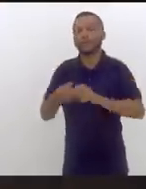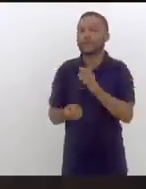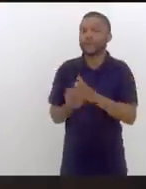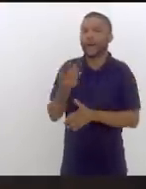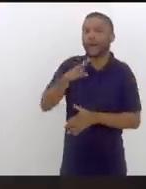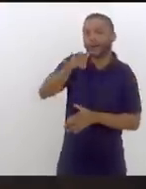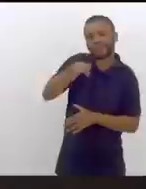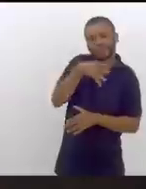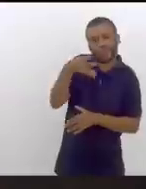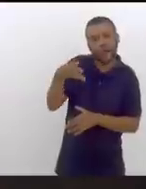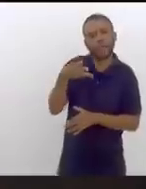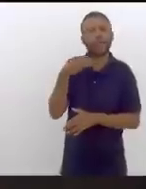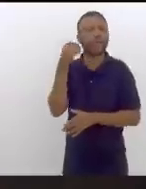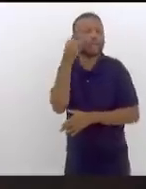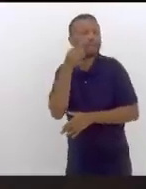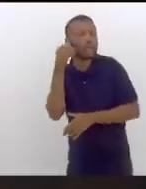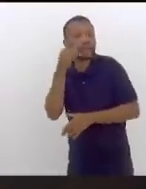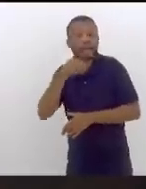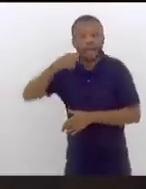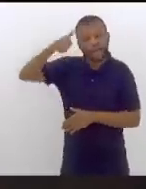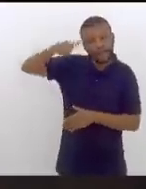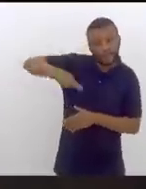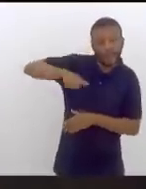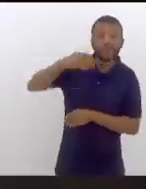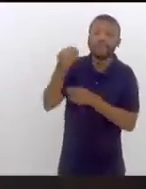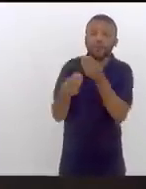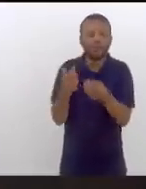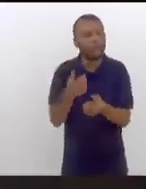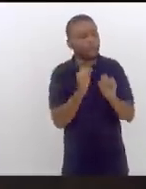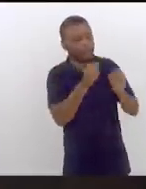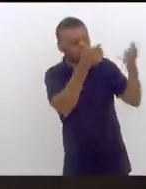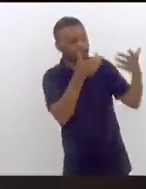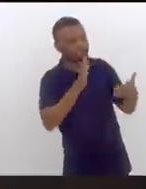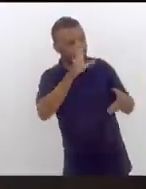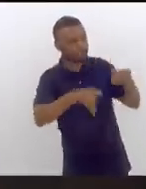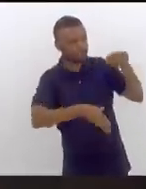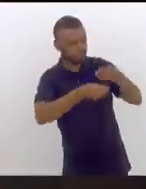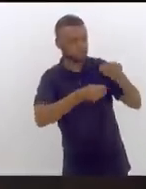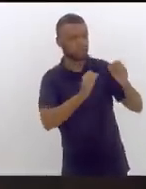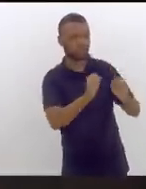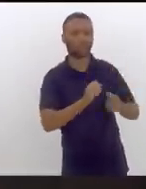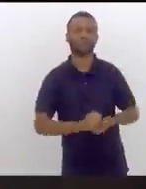até título de experiência Diga meu irmão